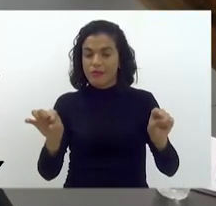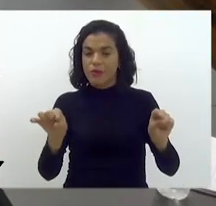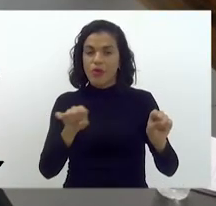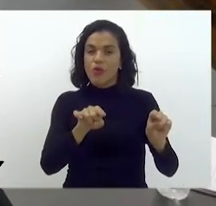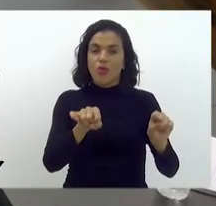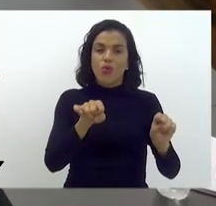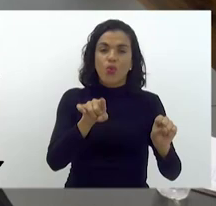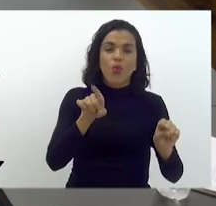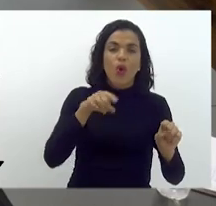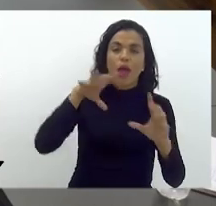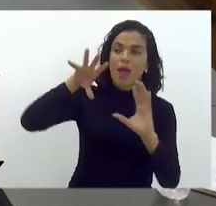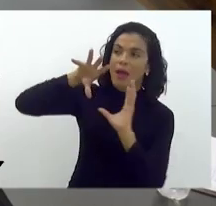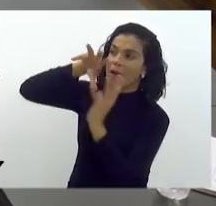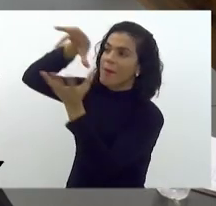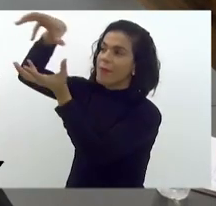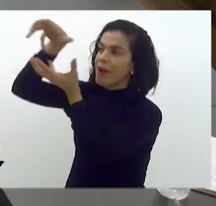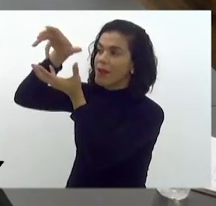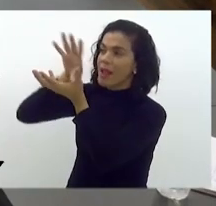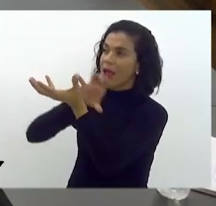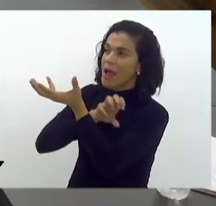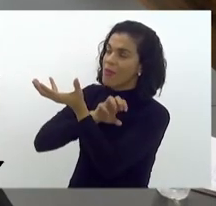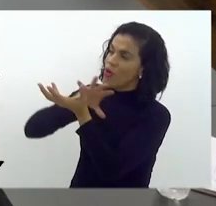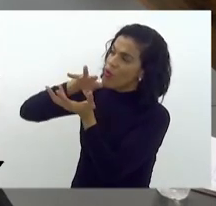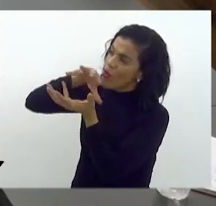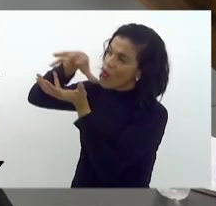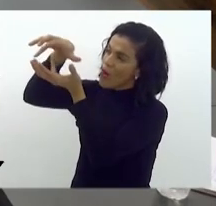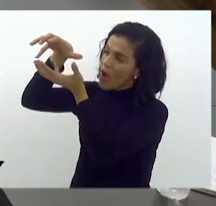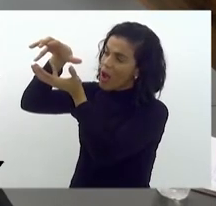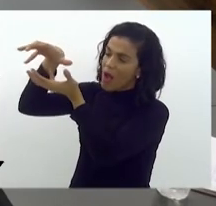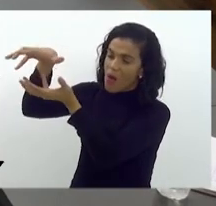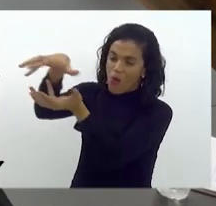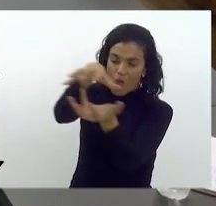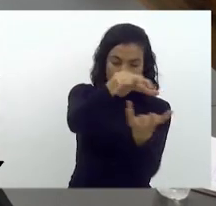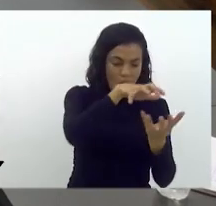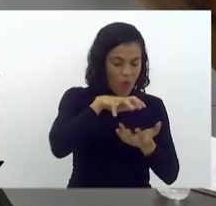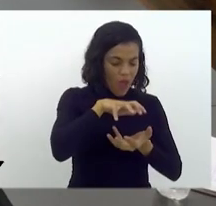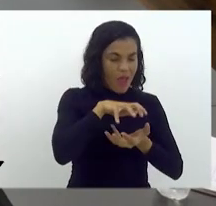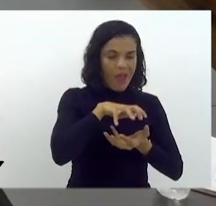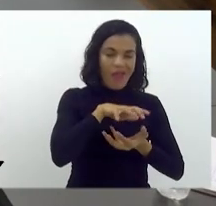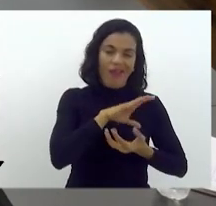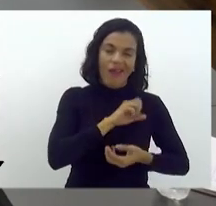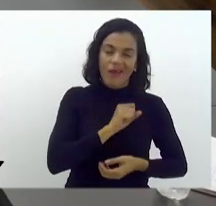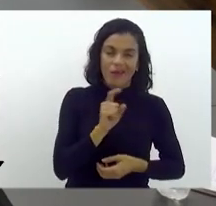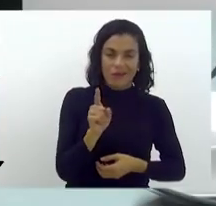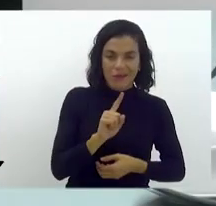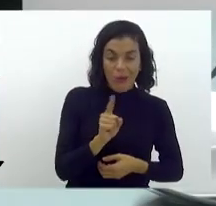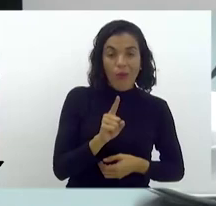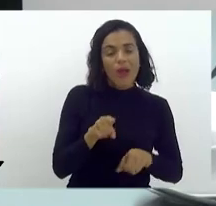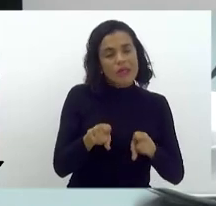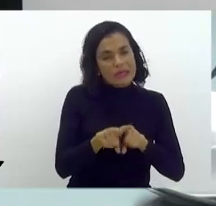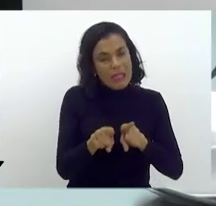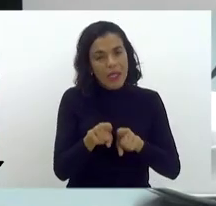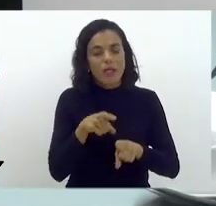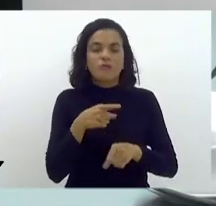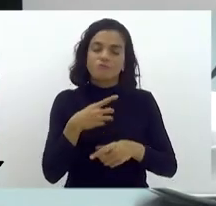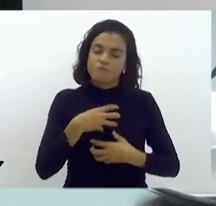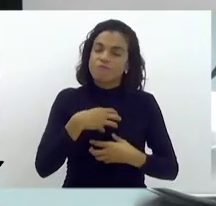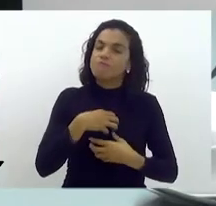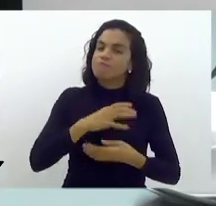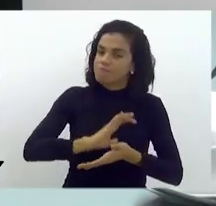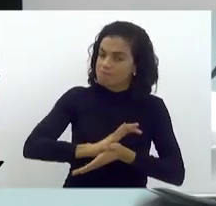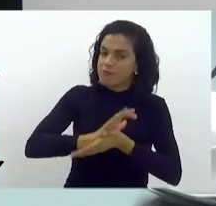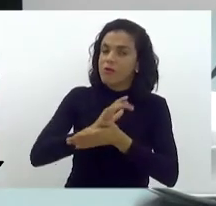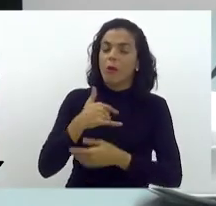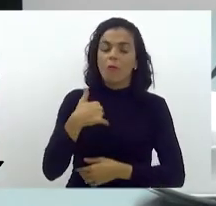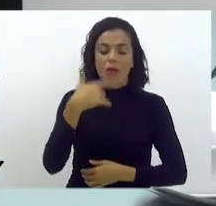Marte nem devemos o planeta do amor Portanto ele reproduz né esse sentimento de preconceito de